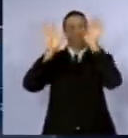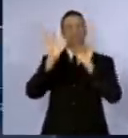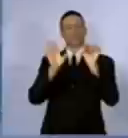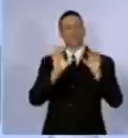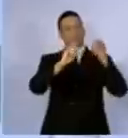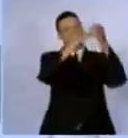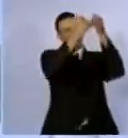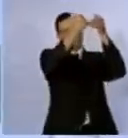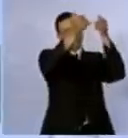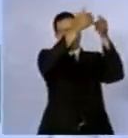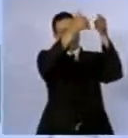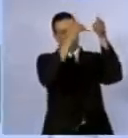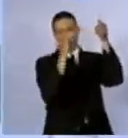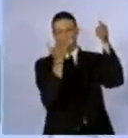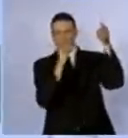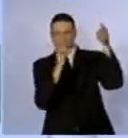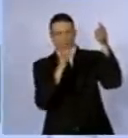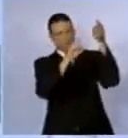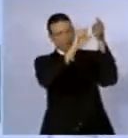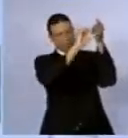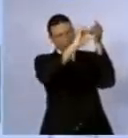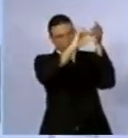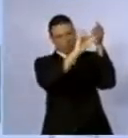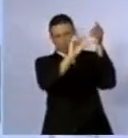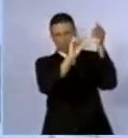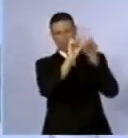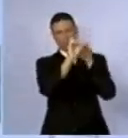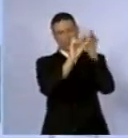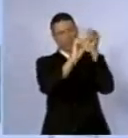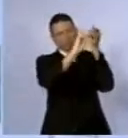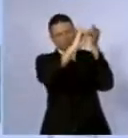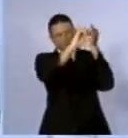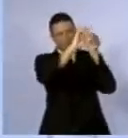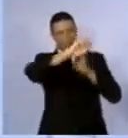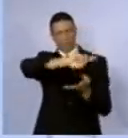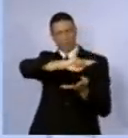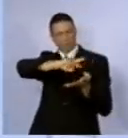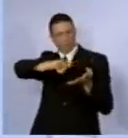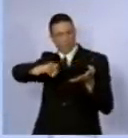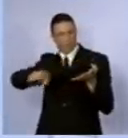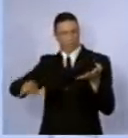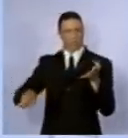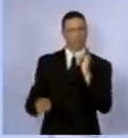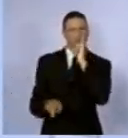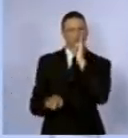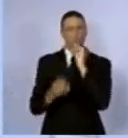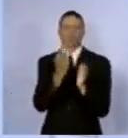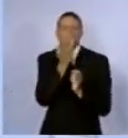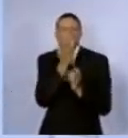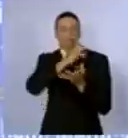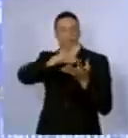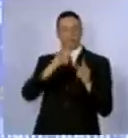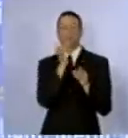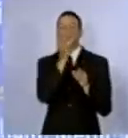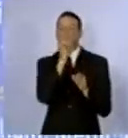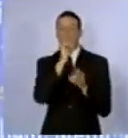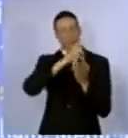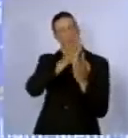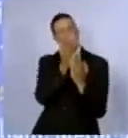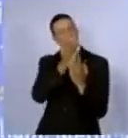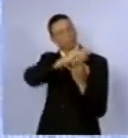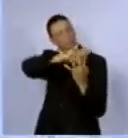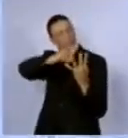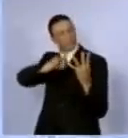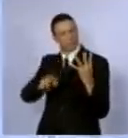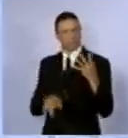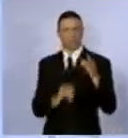de eletricidade. Os cabos de eletricidade têm uma variedade de tipos de energia diferentes que são transmitidos.